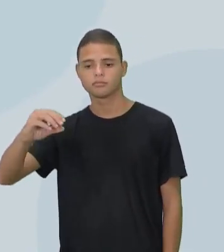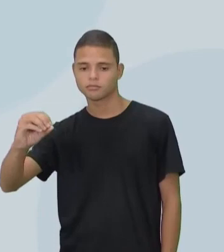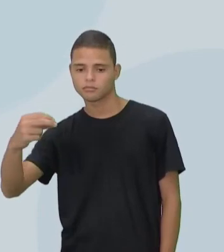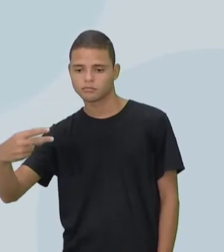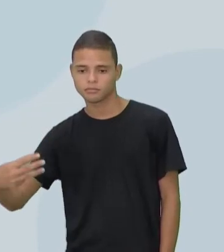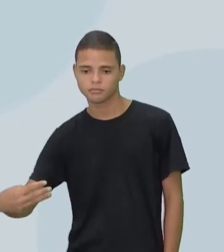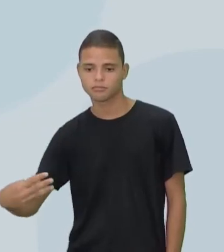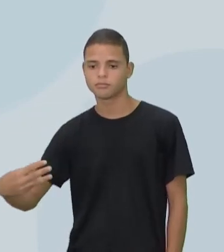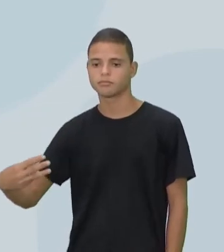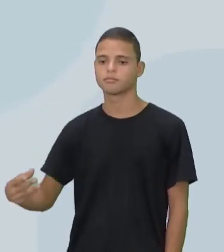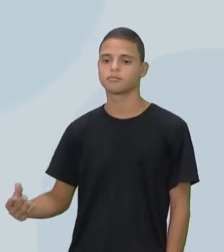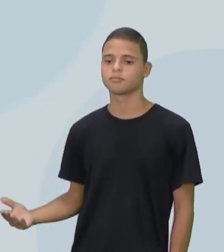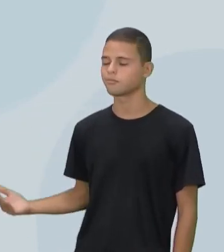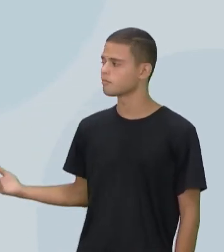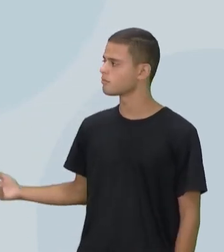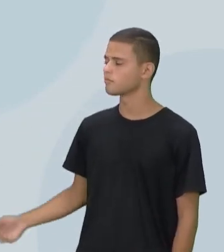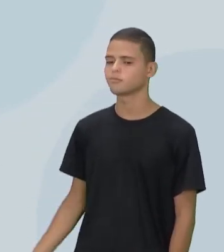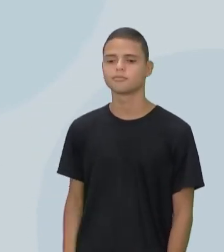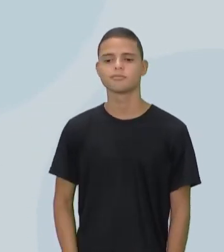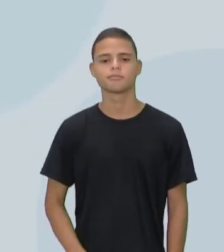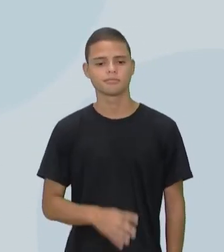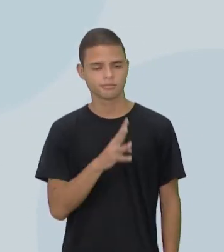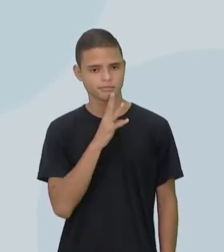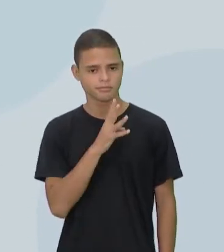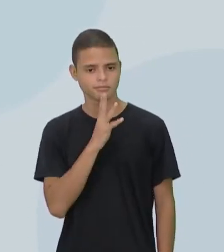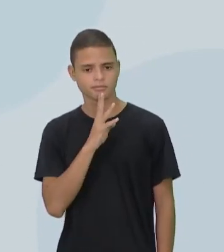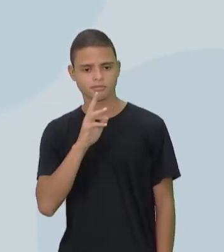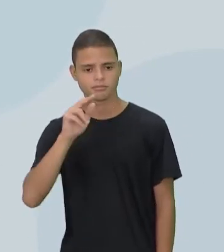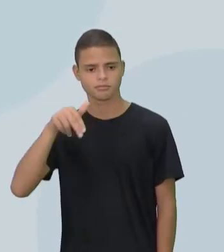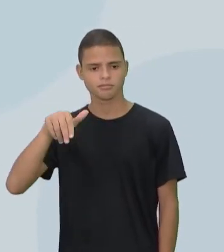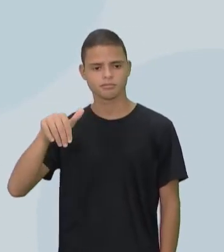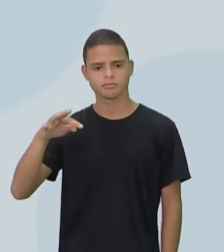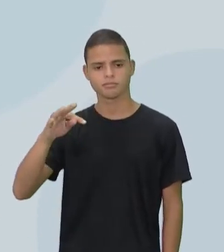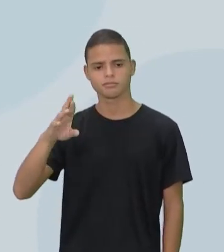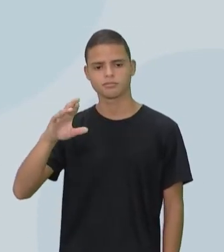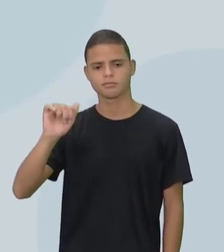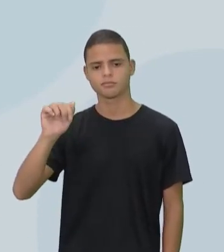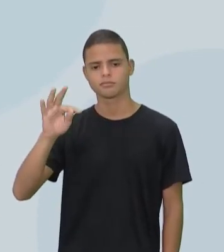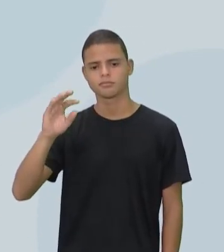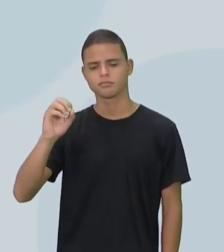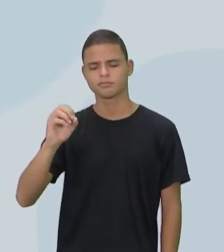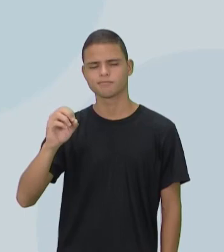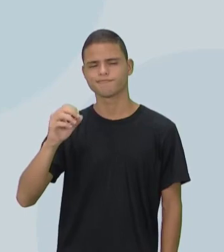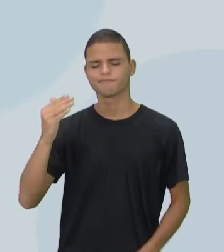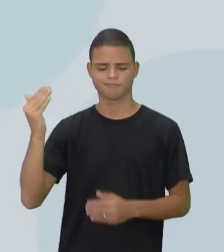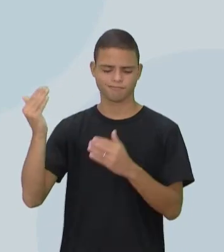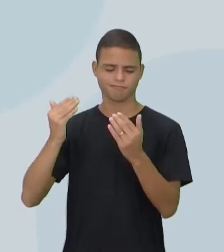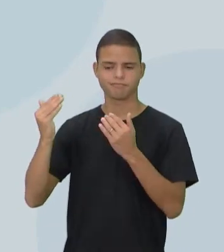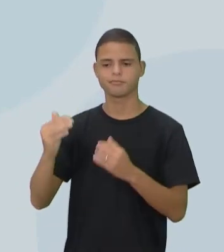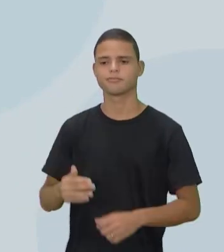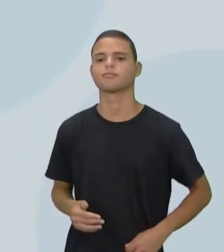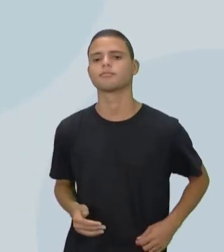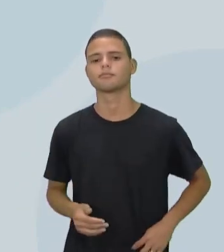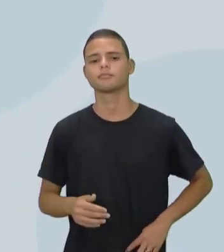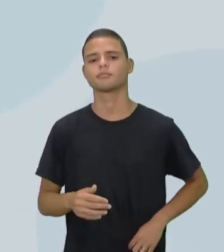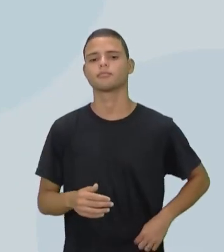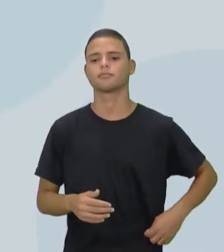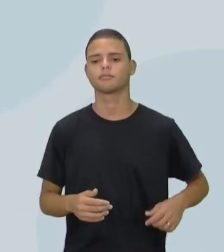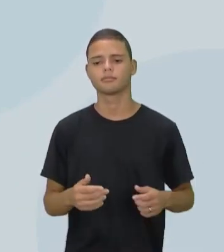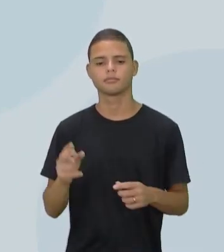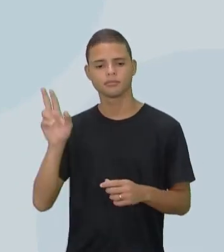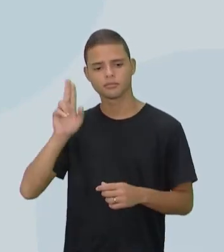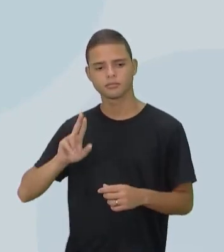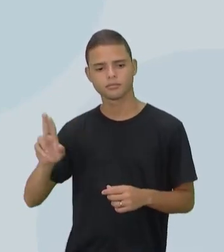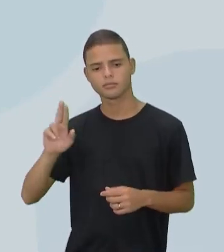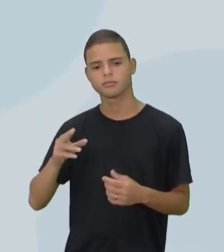esse nitrato, você conhece, professor, nitrato de sódio? Eu estou olhando aqui, mas eu fiquei com uma dúvida. Na construção civil é muito comum a